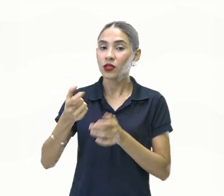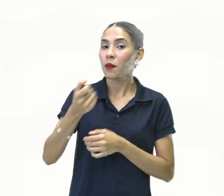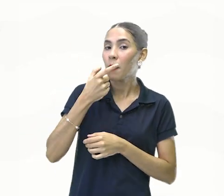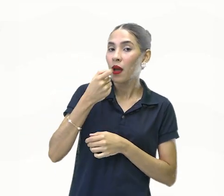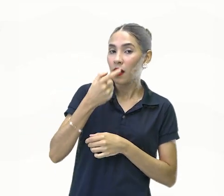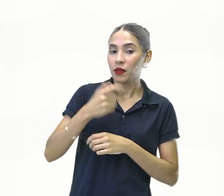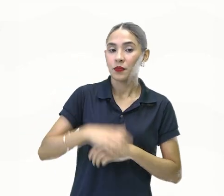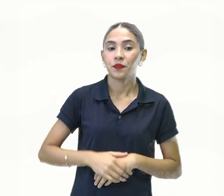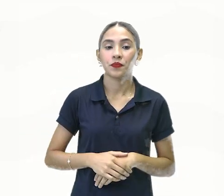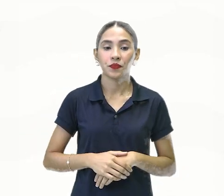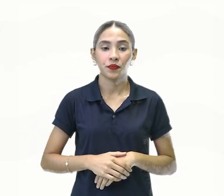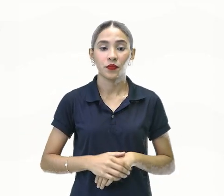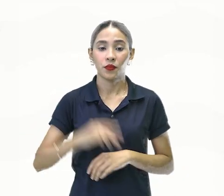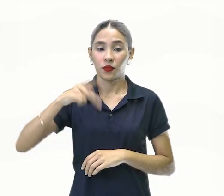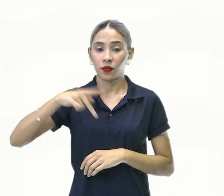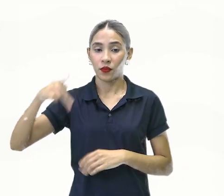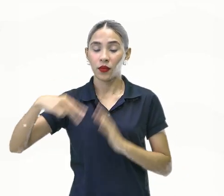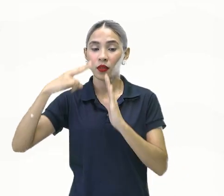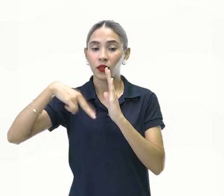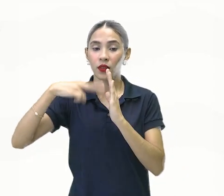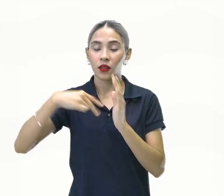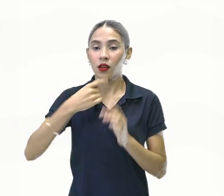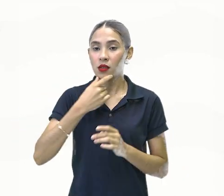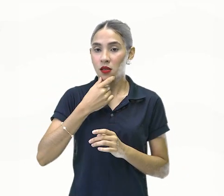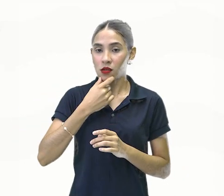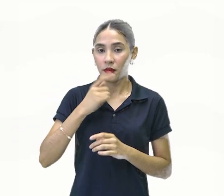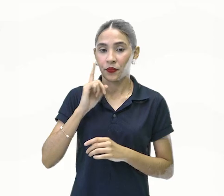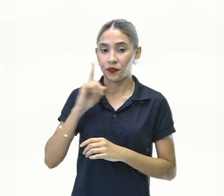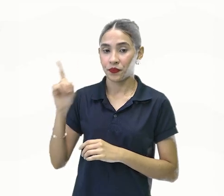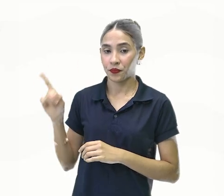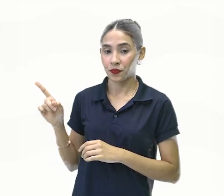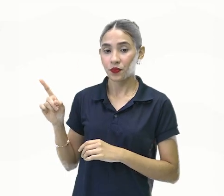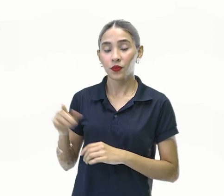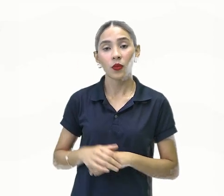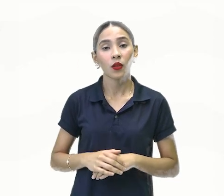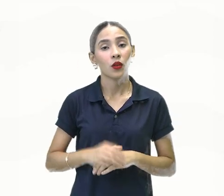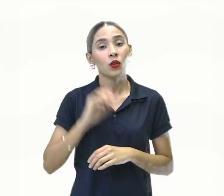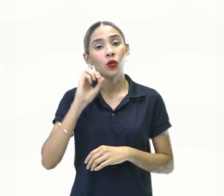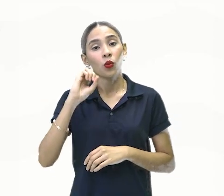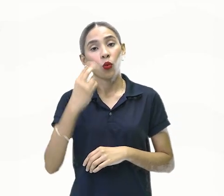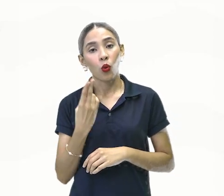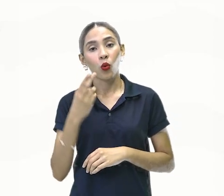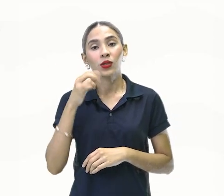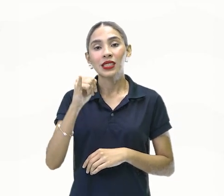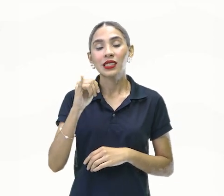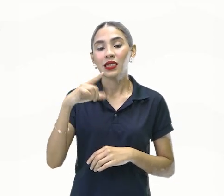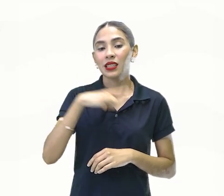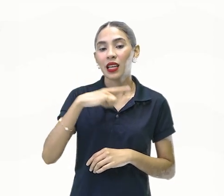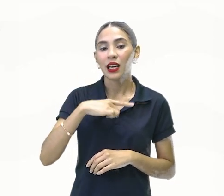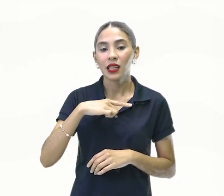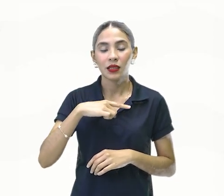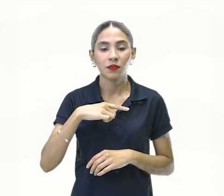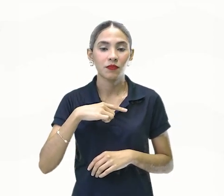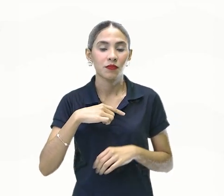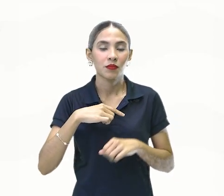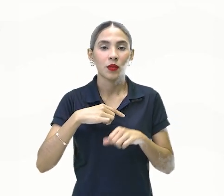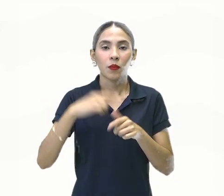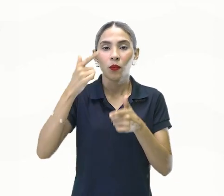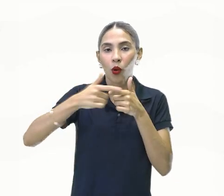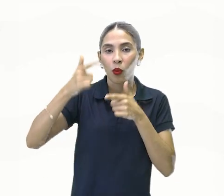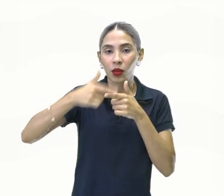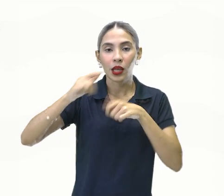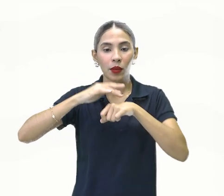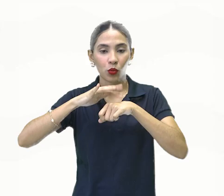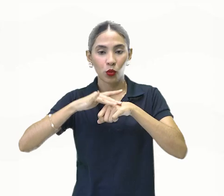a history of stomach ulcers, ou histórico de úlceras, olha só uma palavra que a gente também, é uma